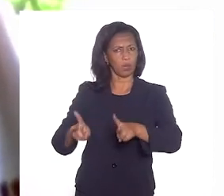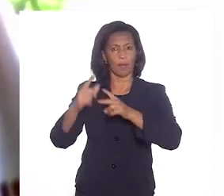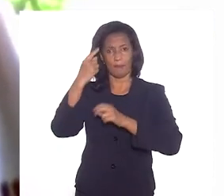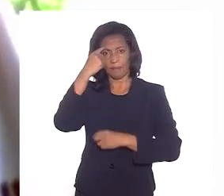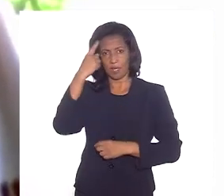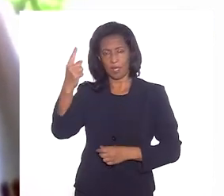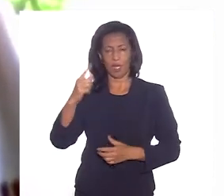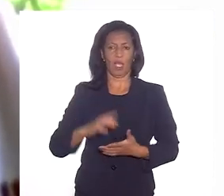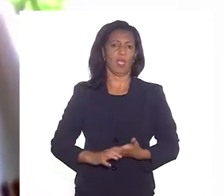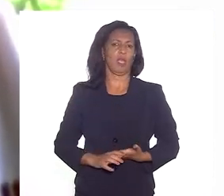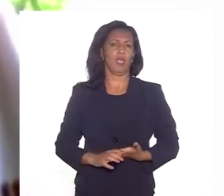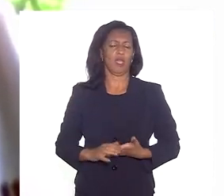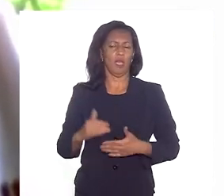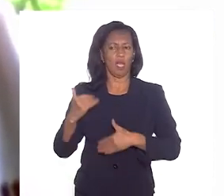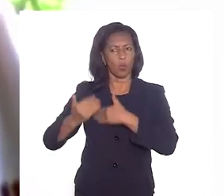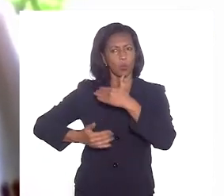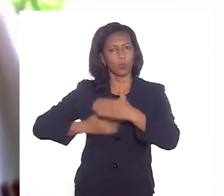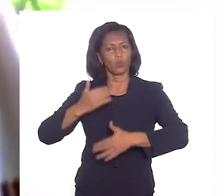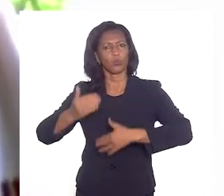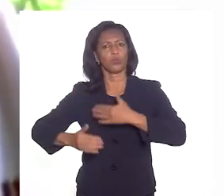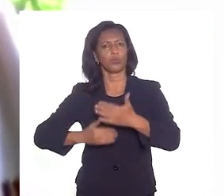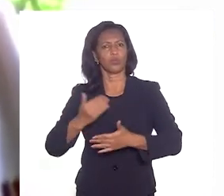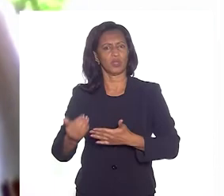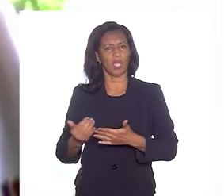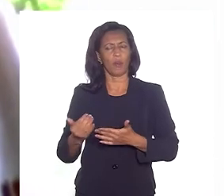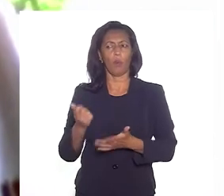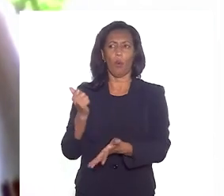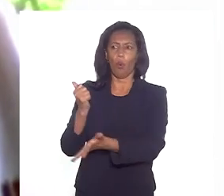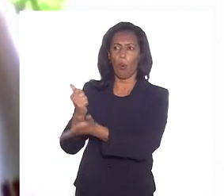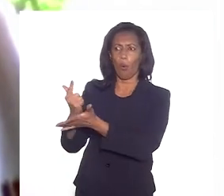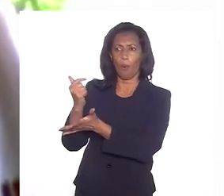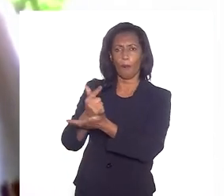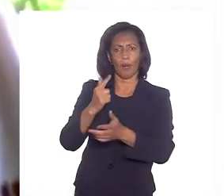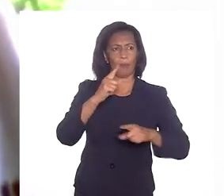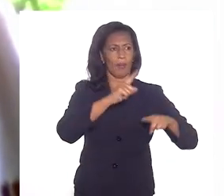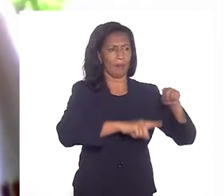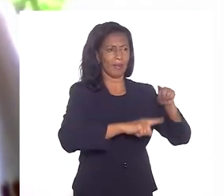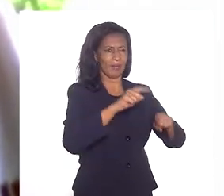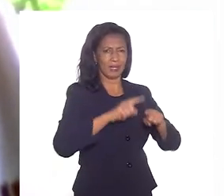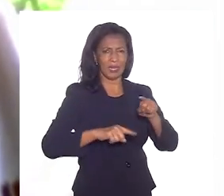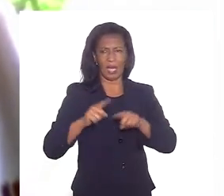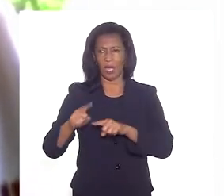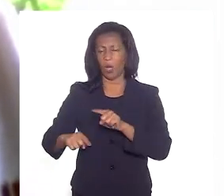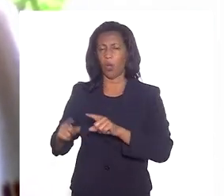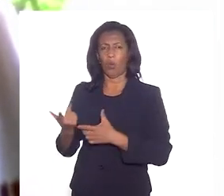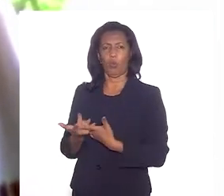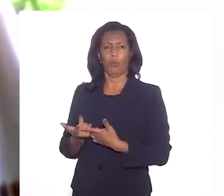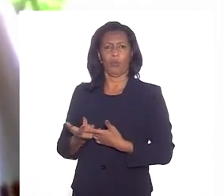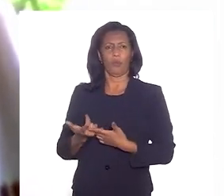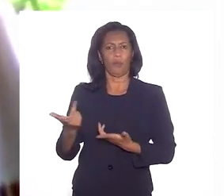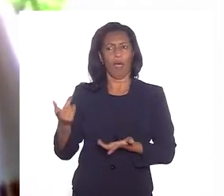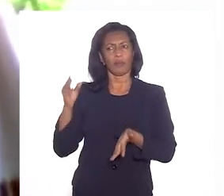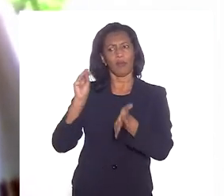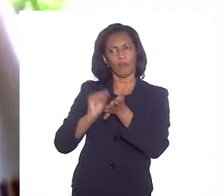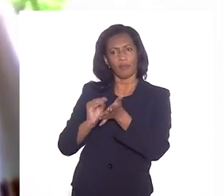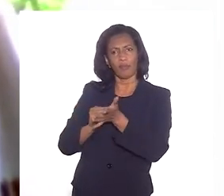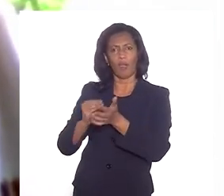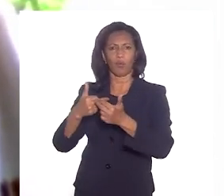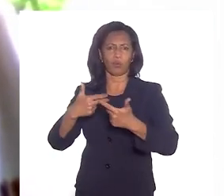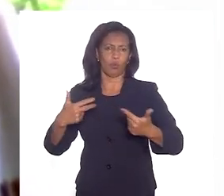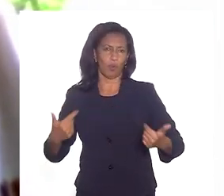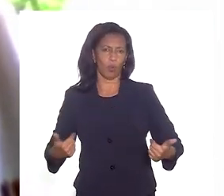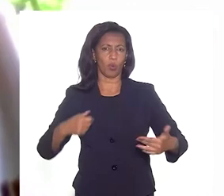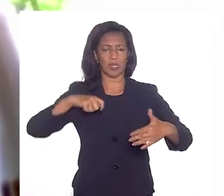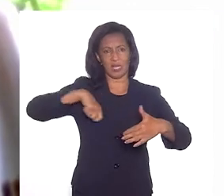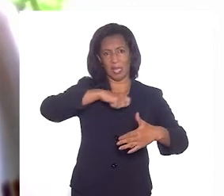ideia é, né, com o tempo, investir mais em equipamentos e ter uma masseira, porque ainda